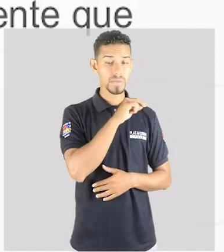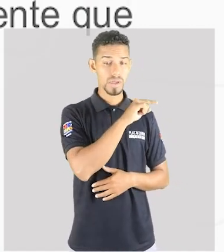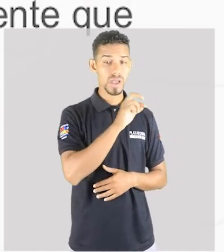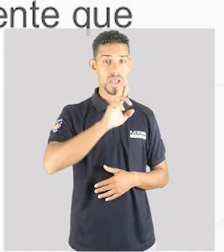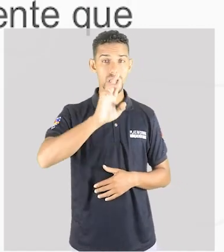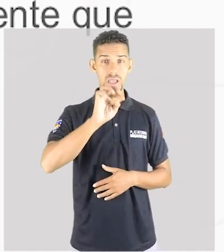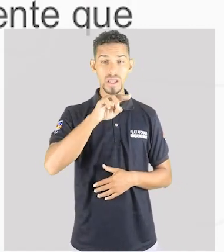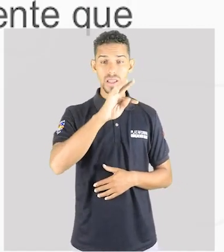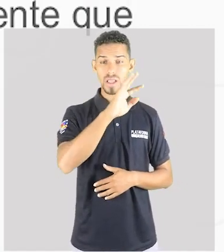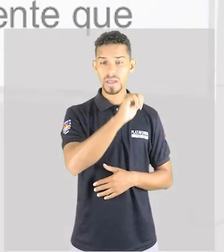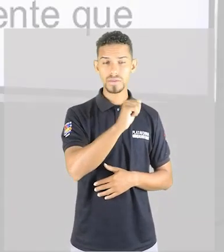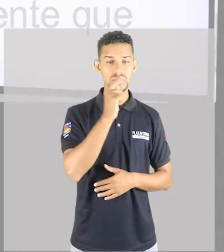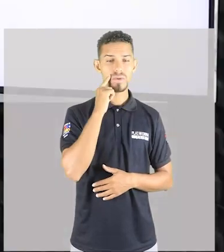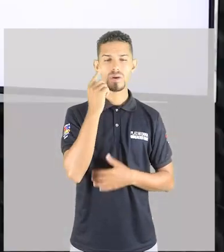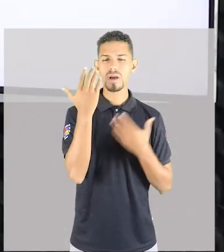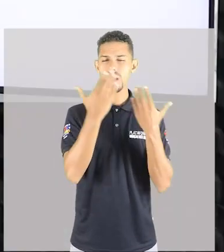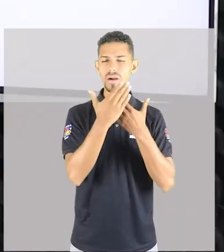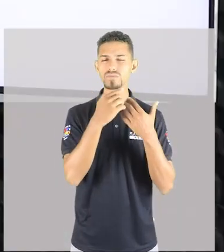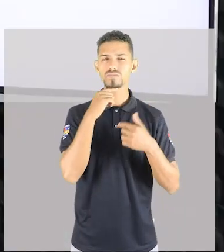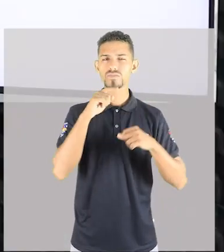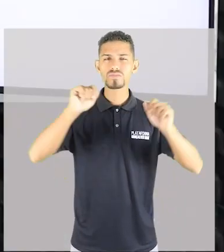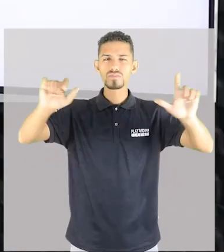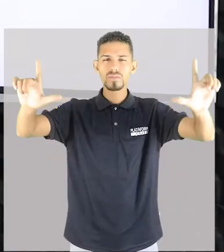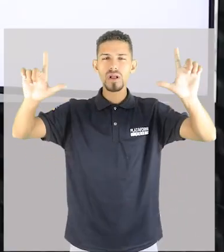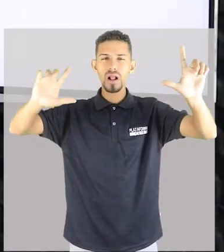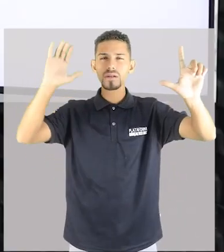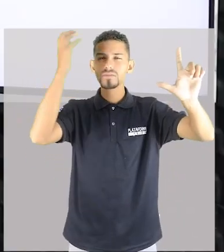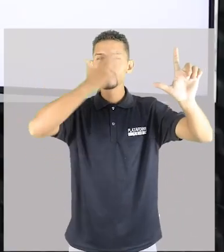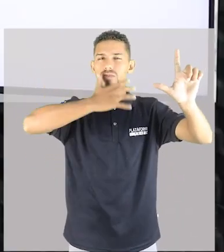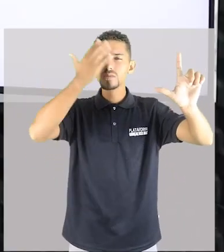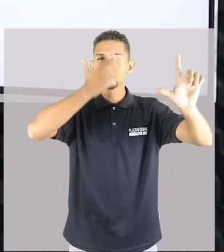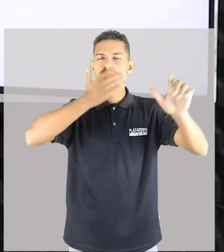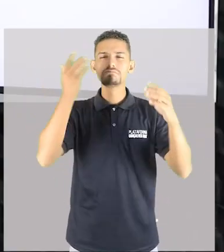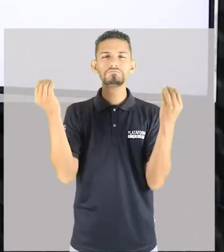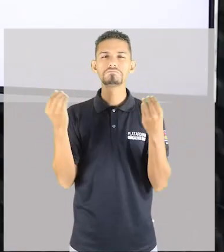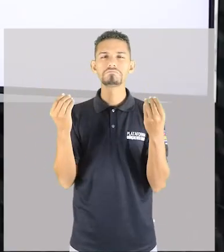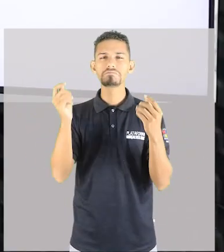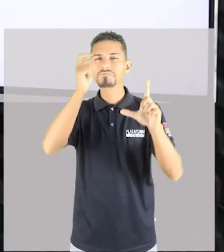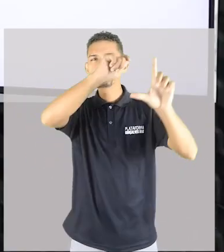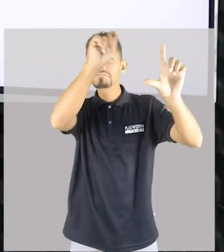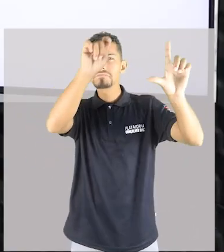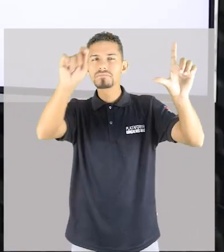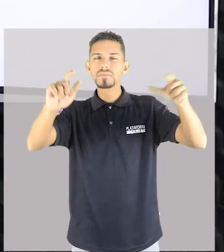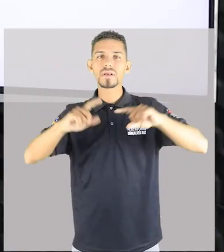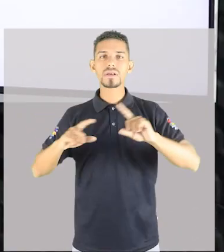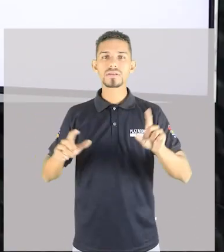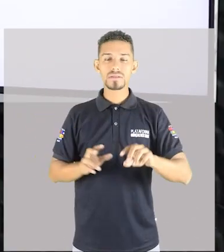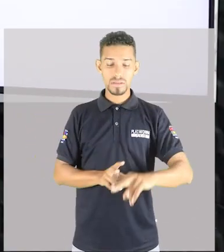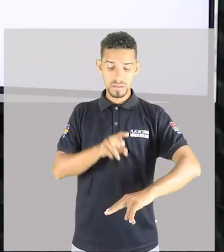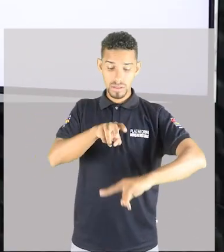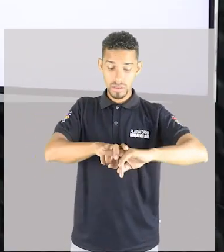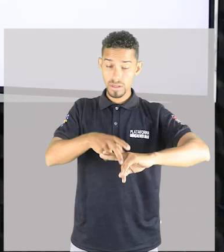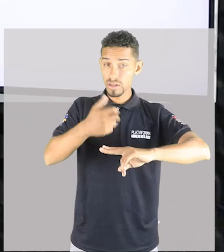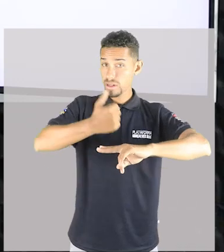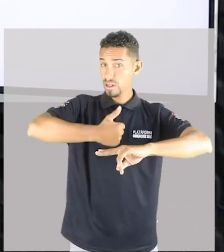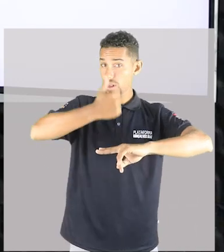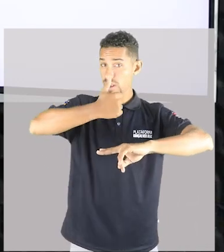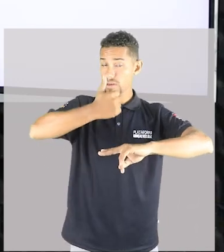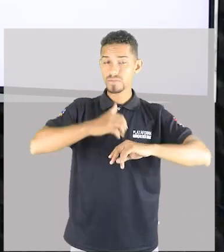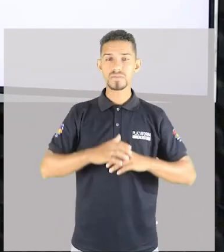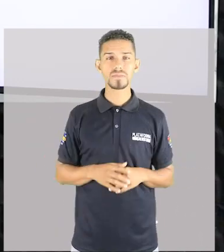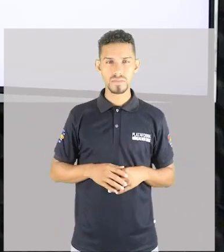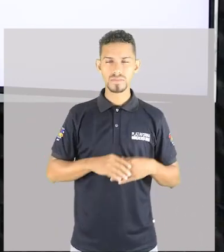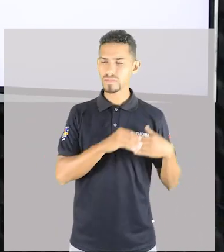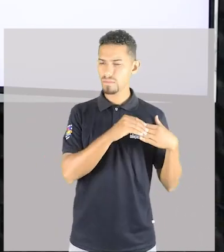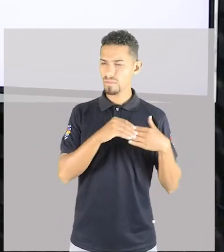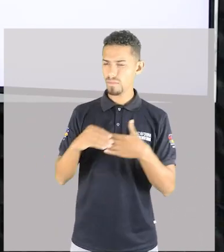consegue enxergar o que sua professora escreve no quadro negro, mesmo que ele se sente na primeira carteira. Ao levar o seu